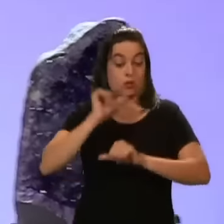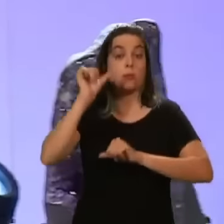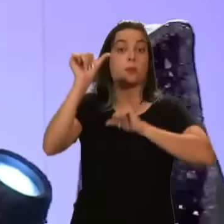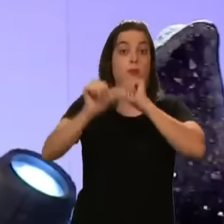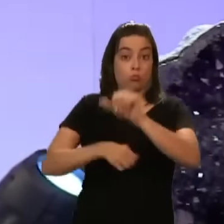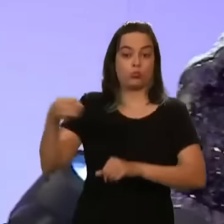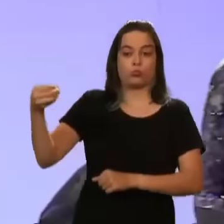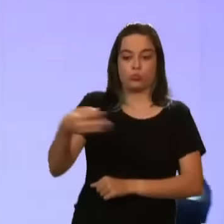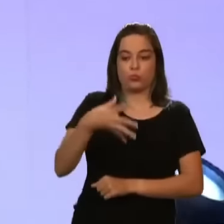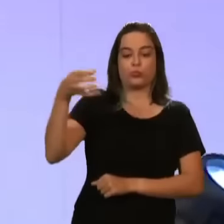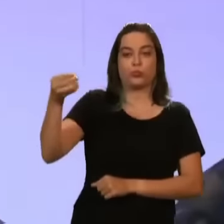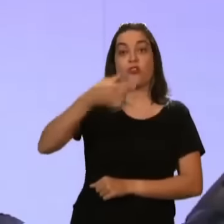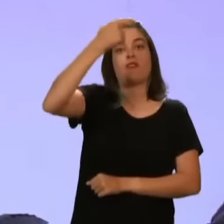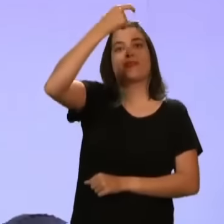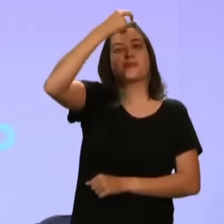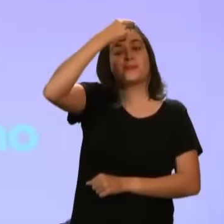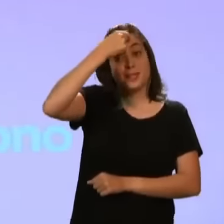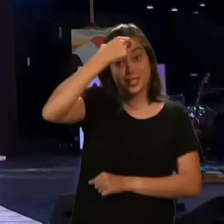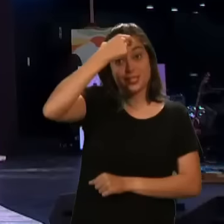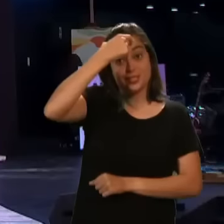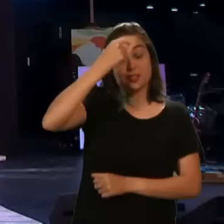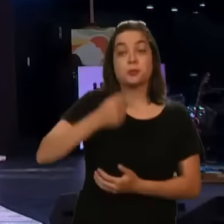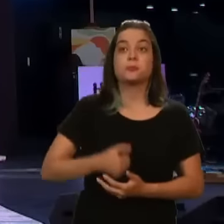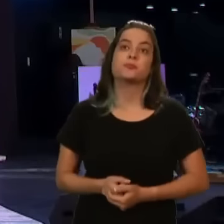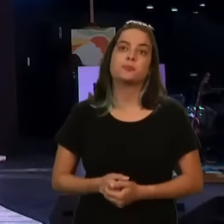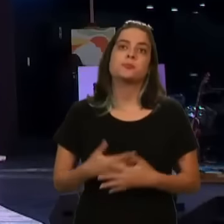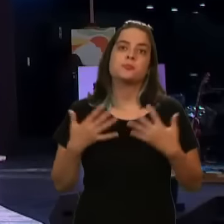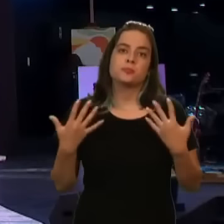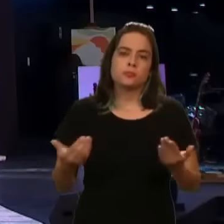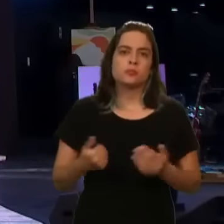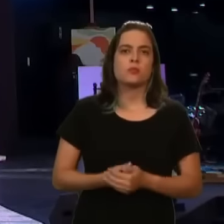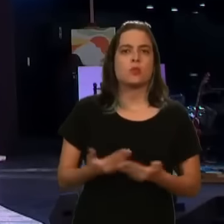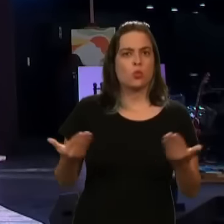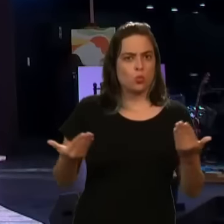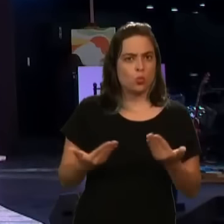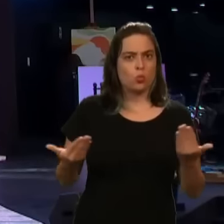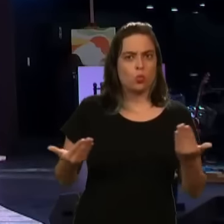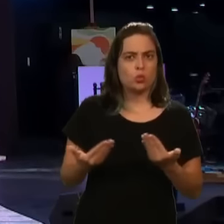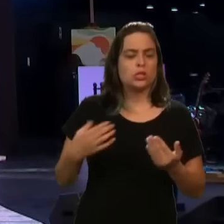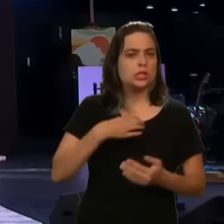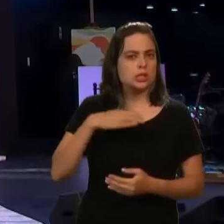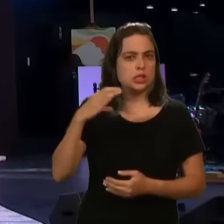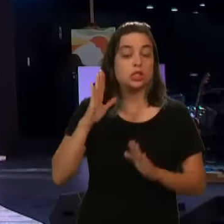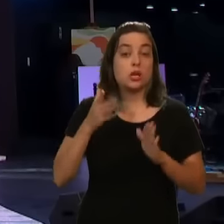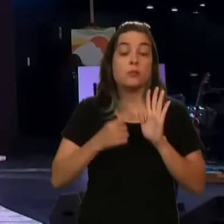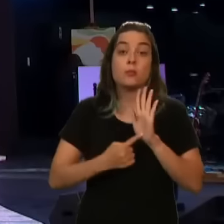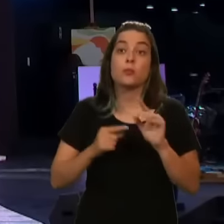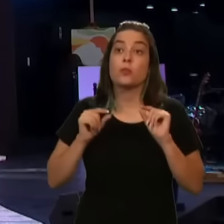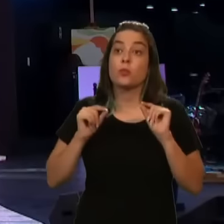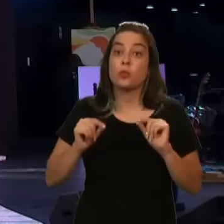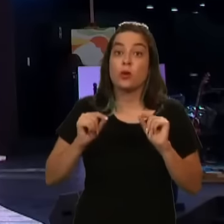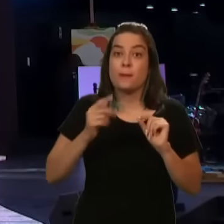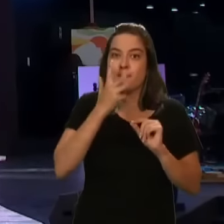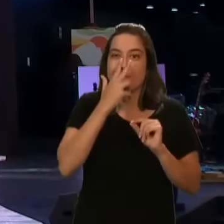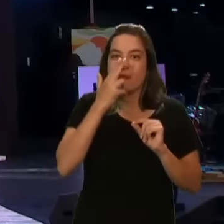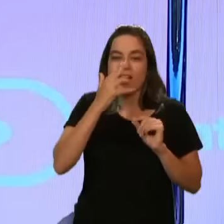renovação da vossa mente. E hoje, a ciência já comprova isso, que o nosso cérebro, ele é